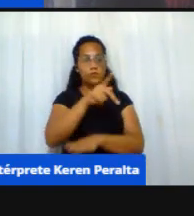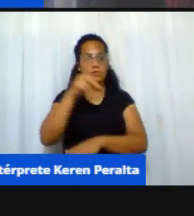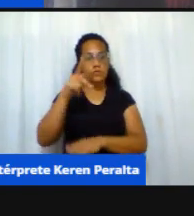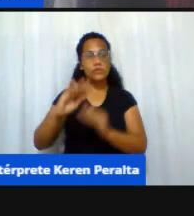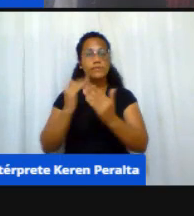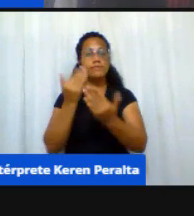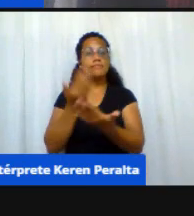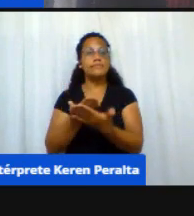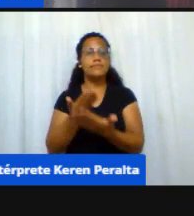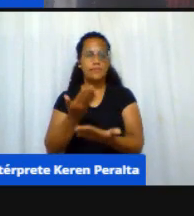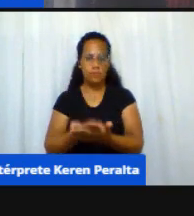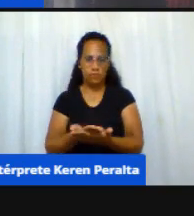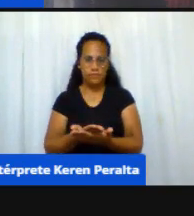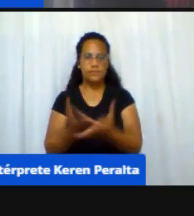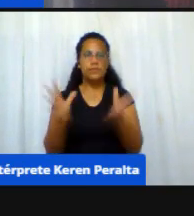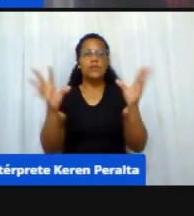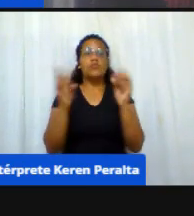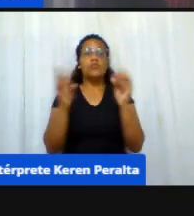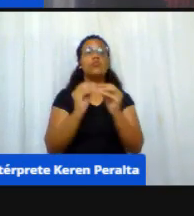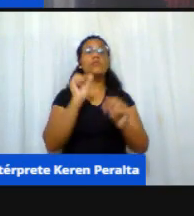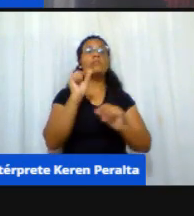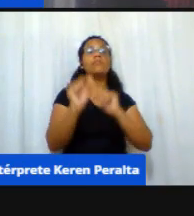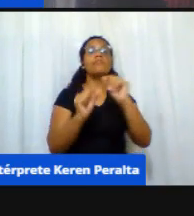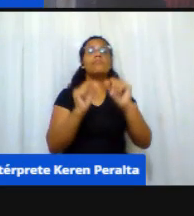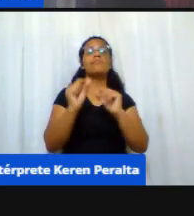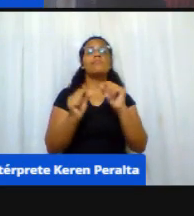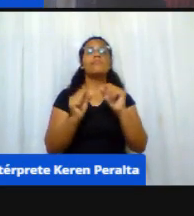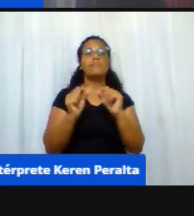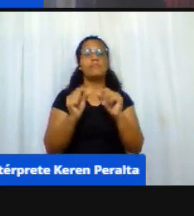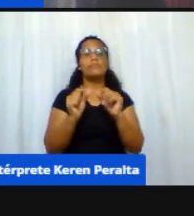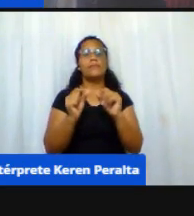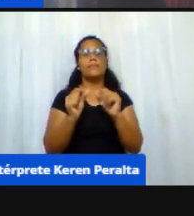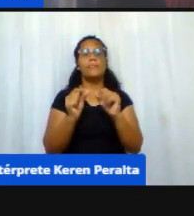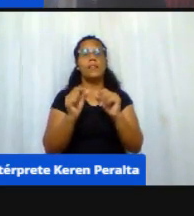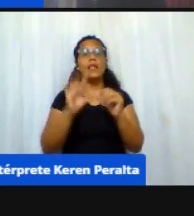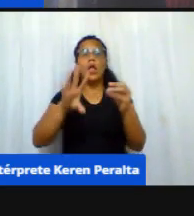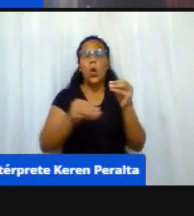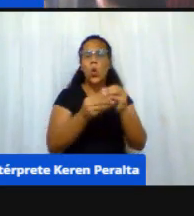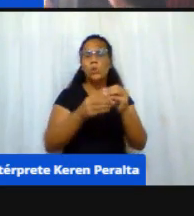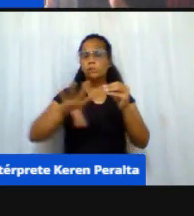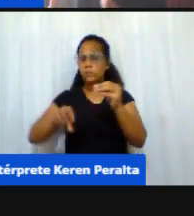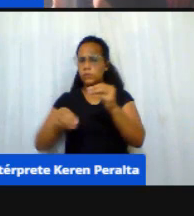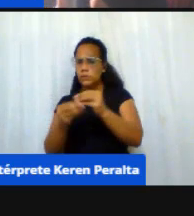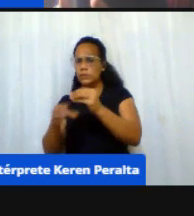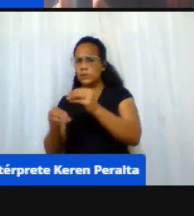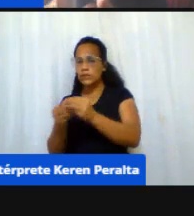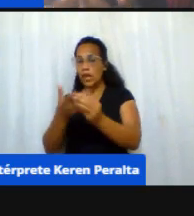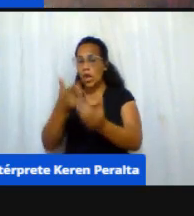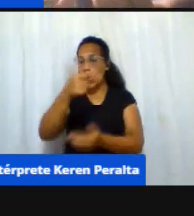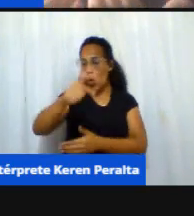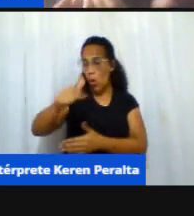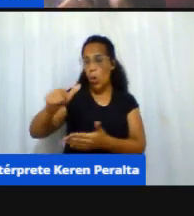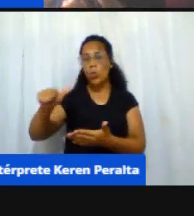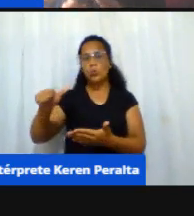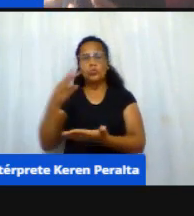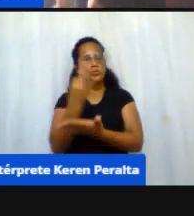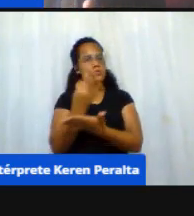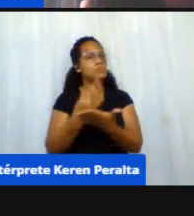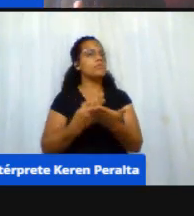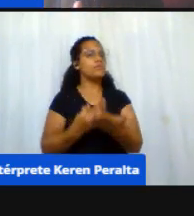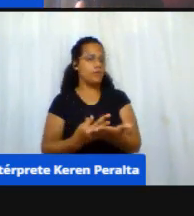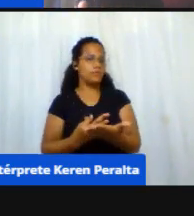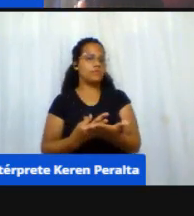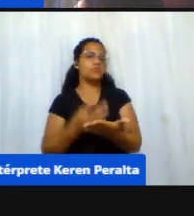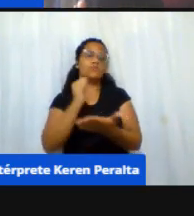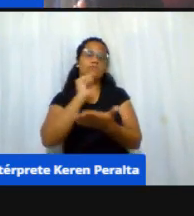facultando de maneira análoga, complementar com outros textos e exercícios os que já estão servindo como